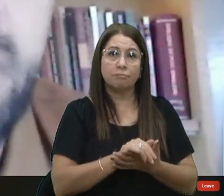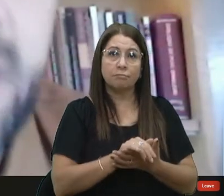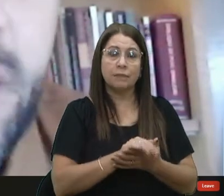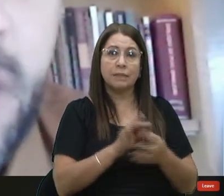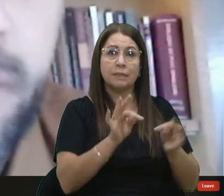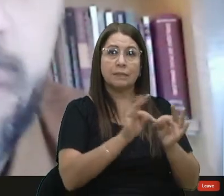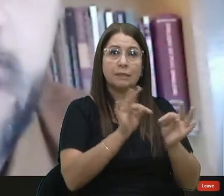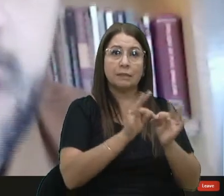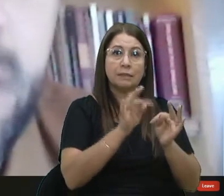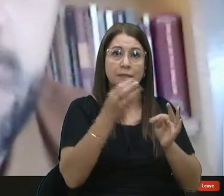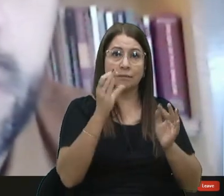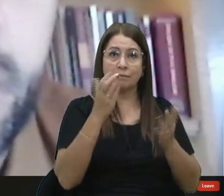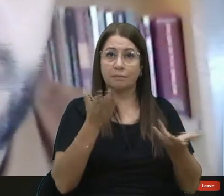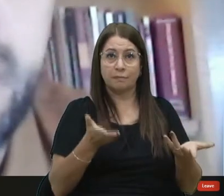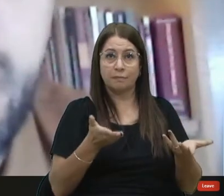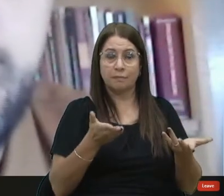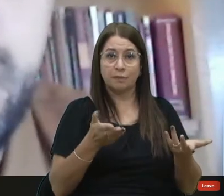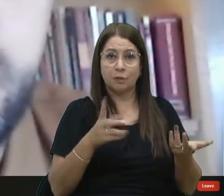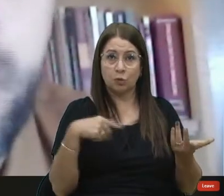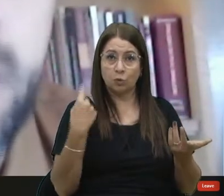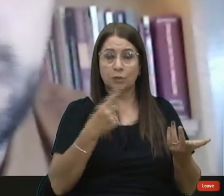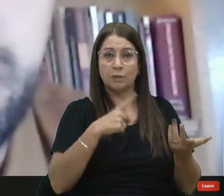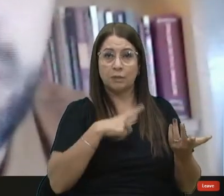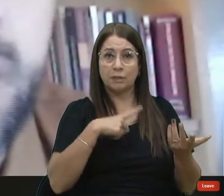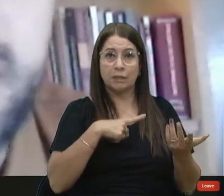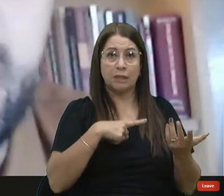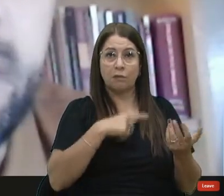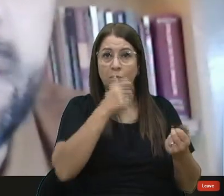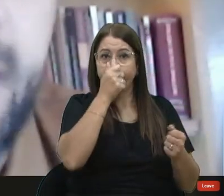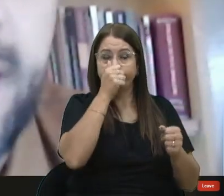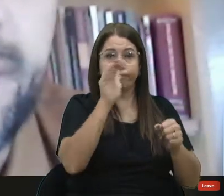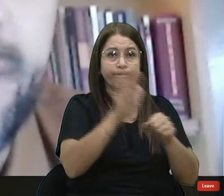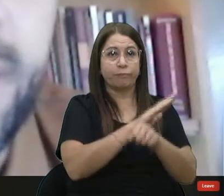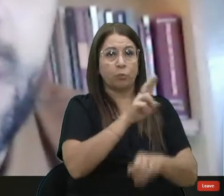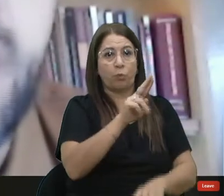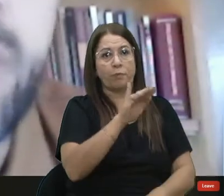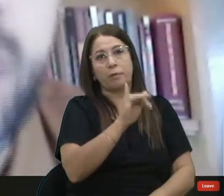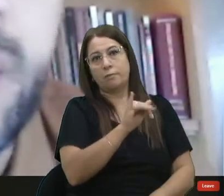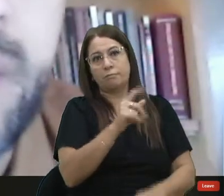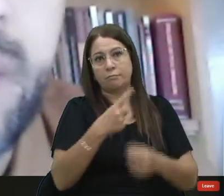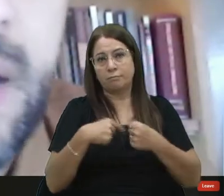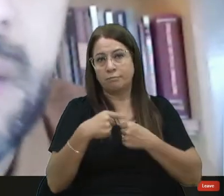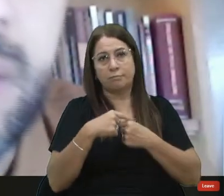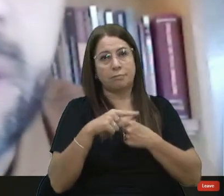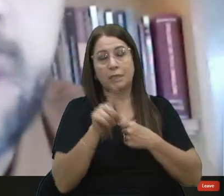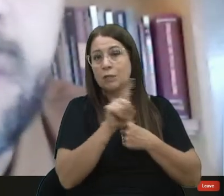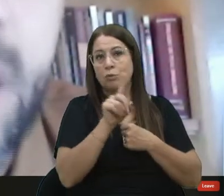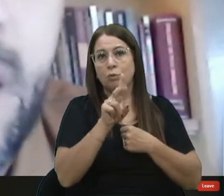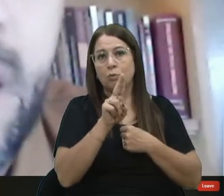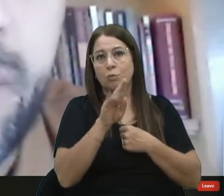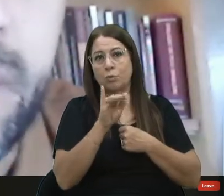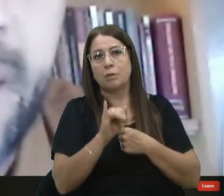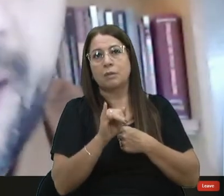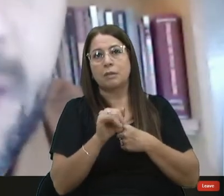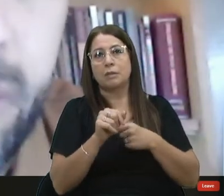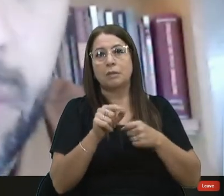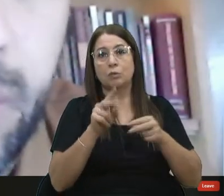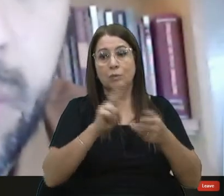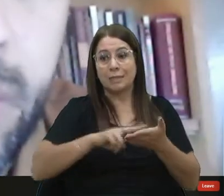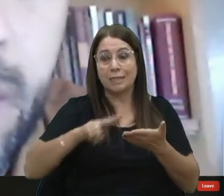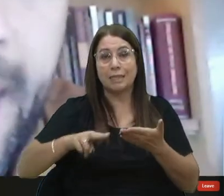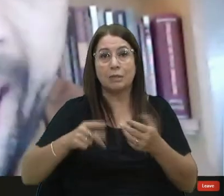técnicos e científicos, é isso. Ou seja, nós temos uma superlotação dos UTIs da nossa cidade. E não só das UTIs, dos leitos clínicos, é